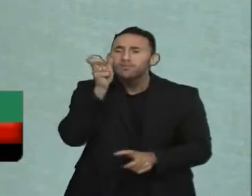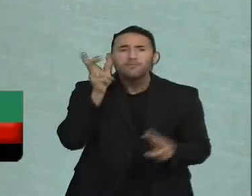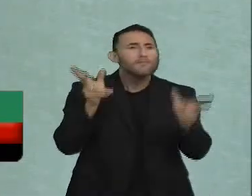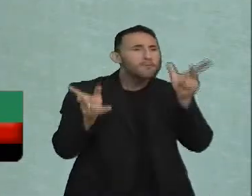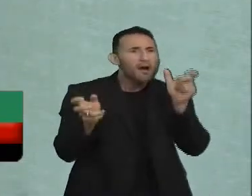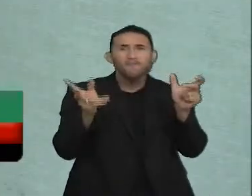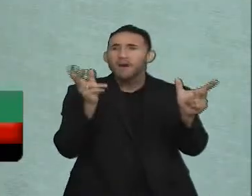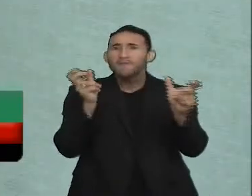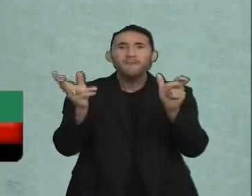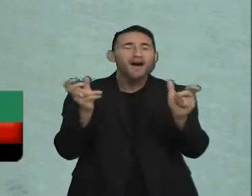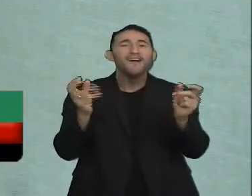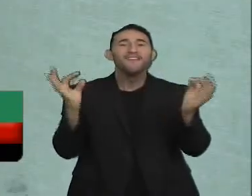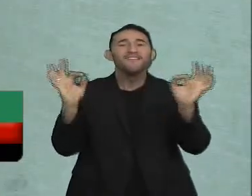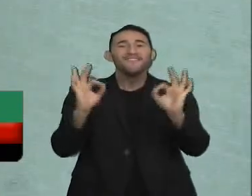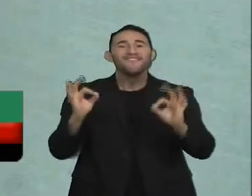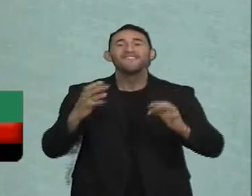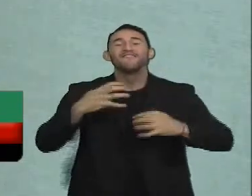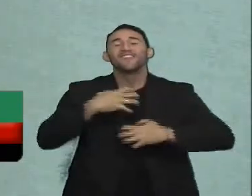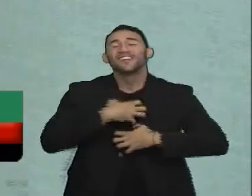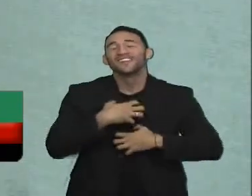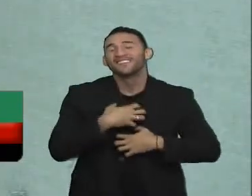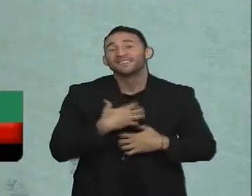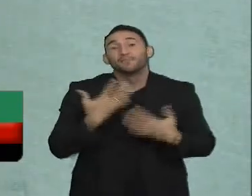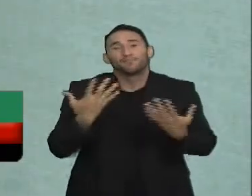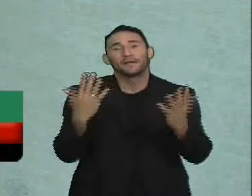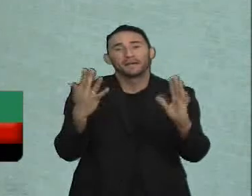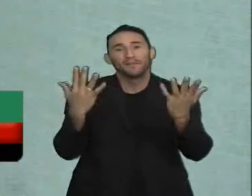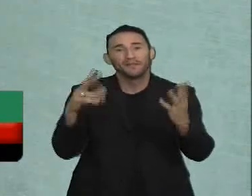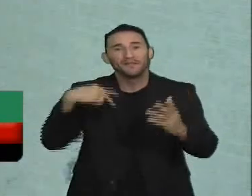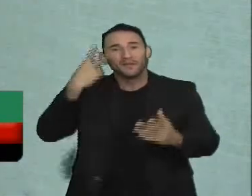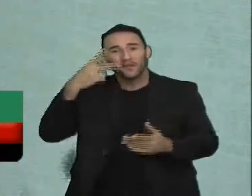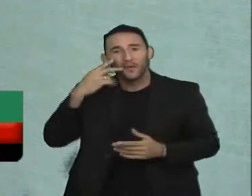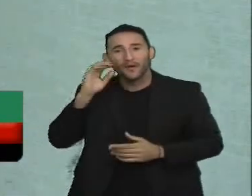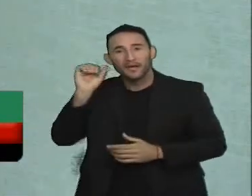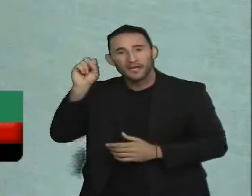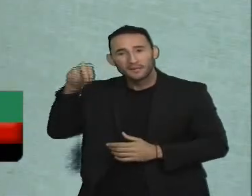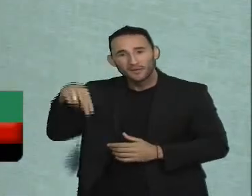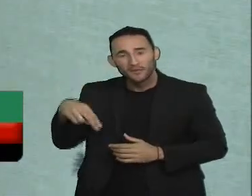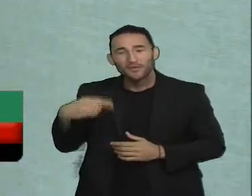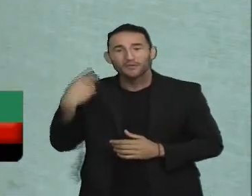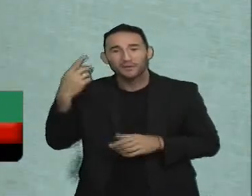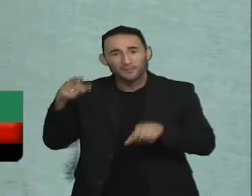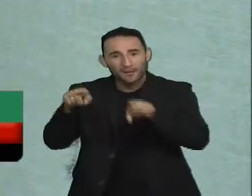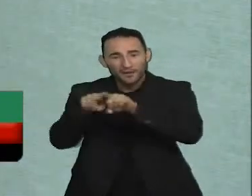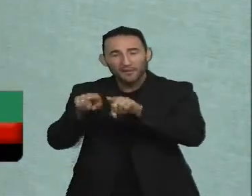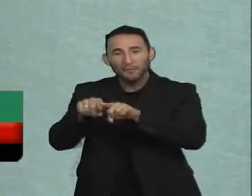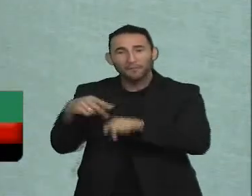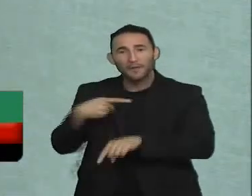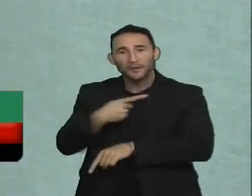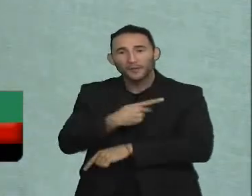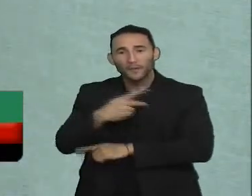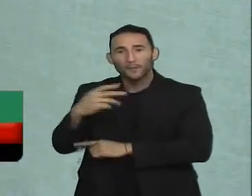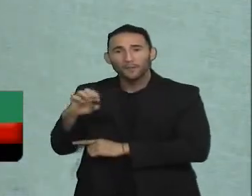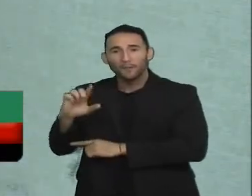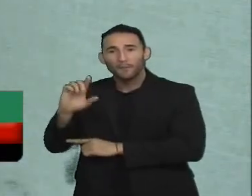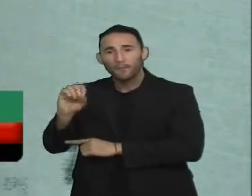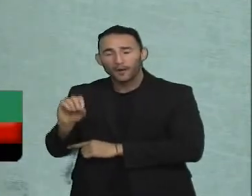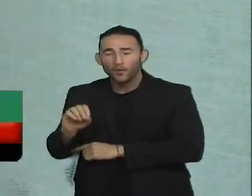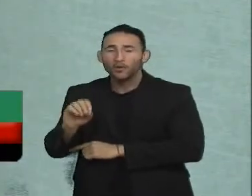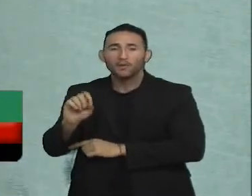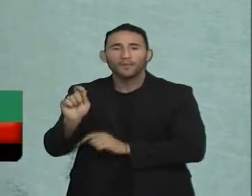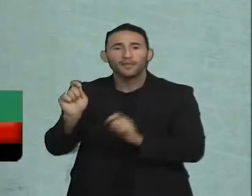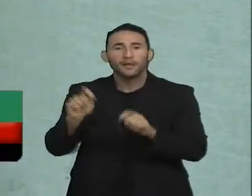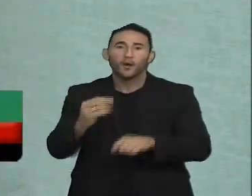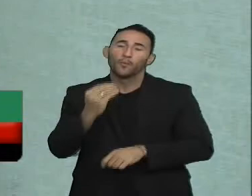e felizes. Então, parabéns aos vereadores Emerson e ao vereador Paulo Júnior por essas moções e por nos proporcionar